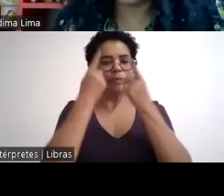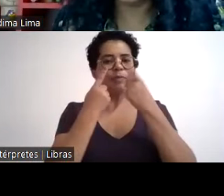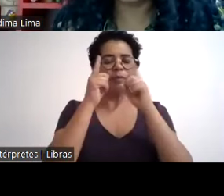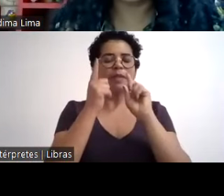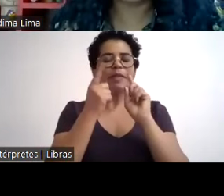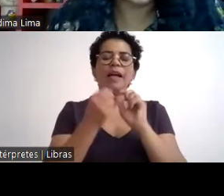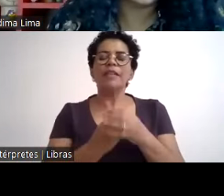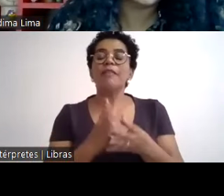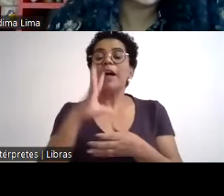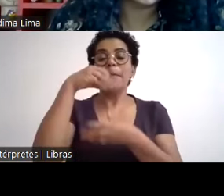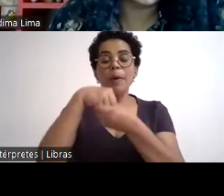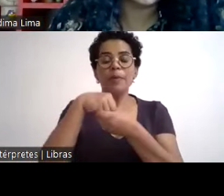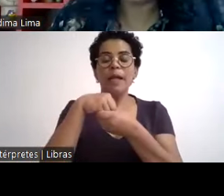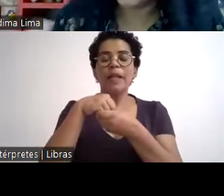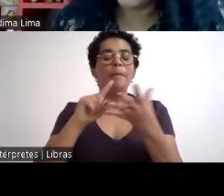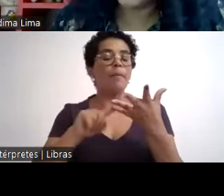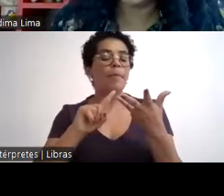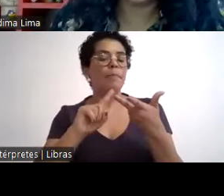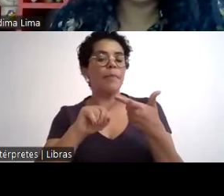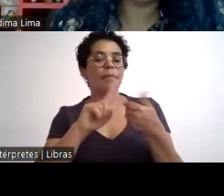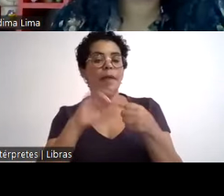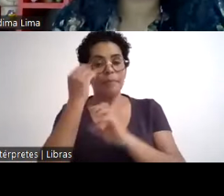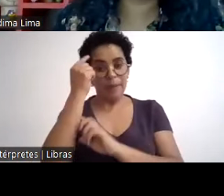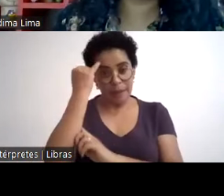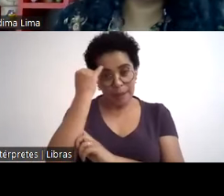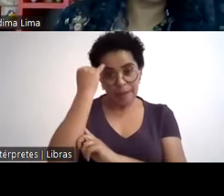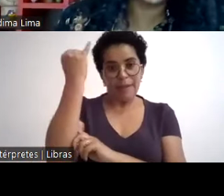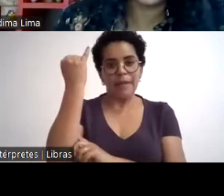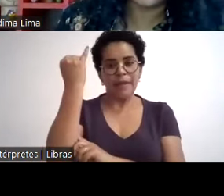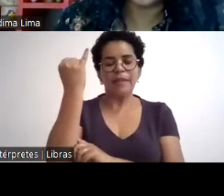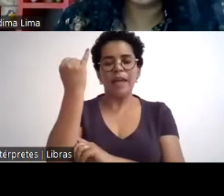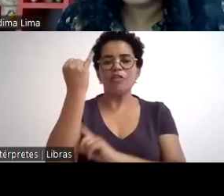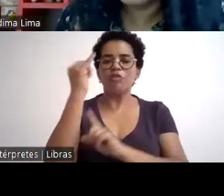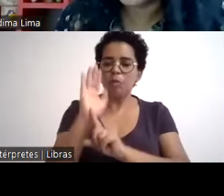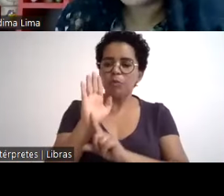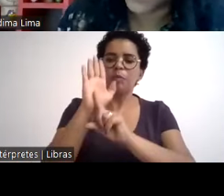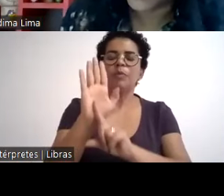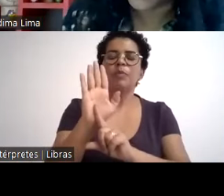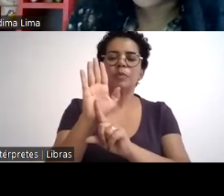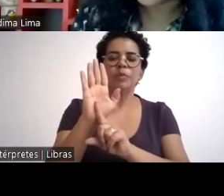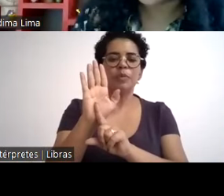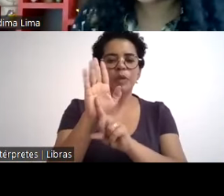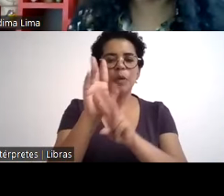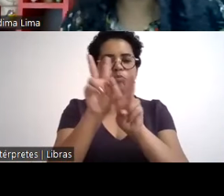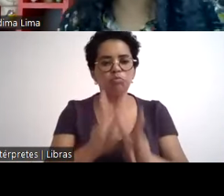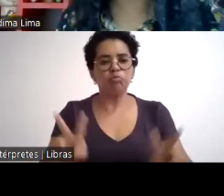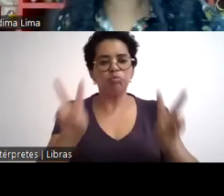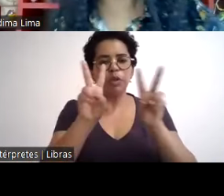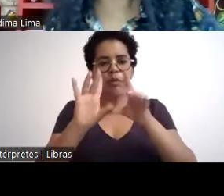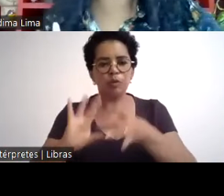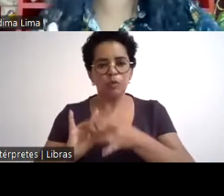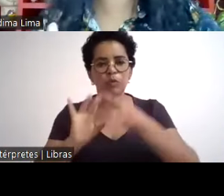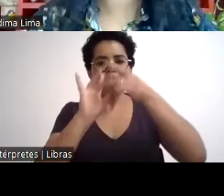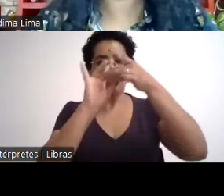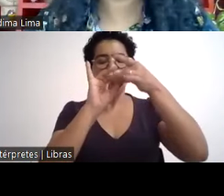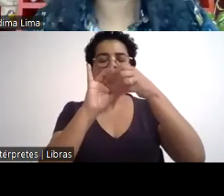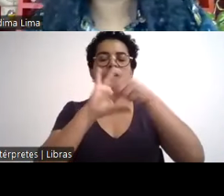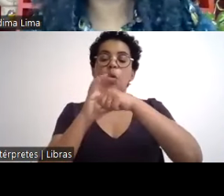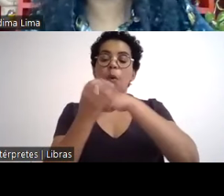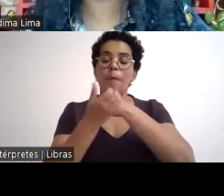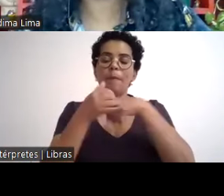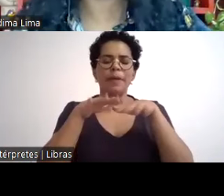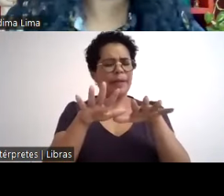pautada na ideia, que era ter uma exposição virtual, mesmo que num contexto pandêmico, onde as pessoas elas não poderiam